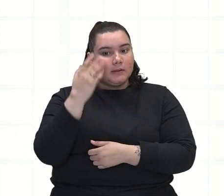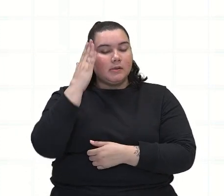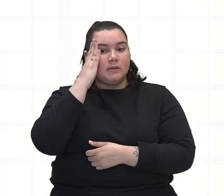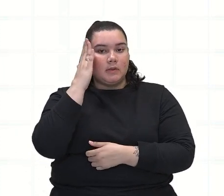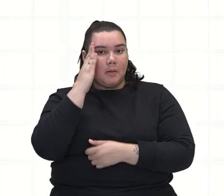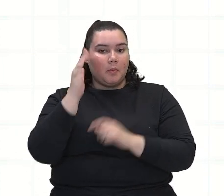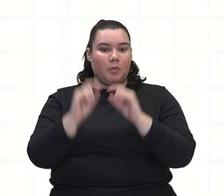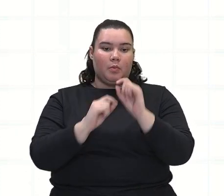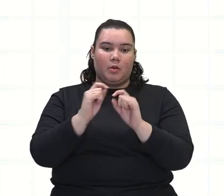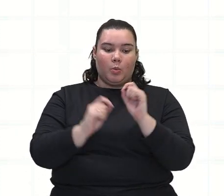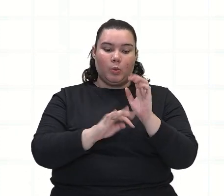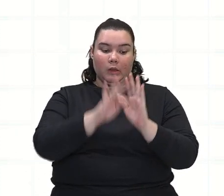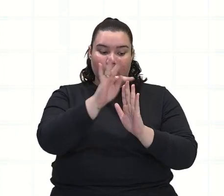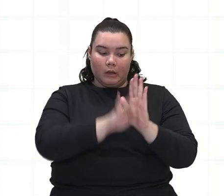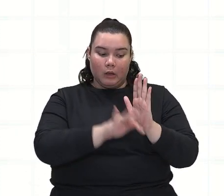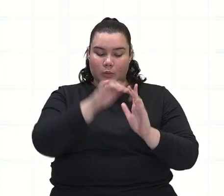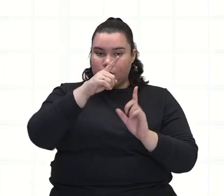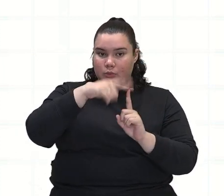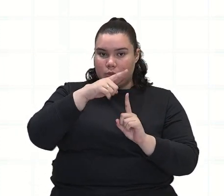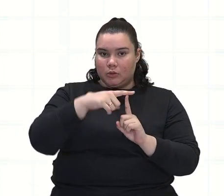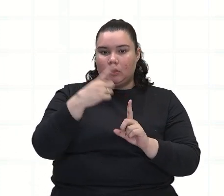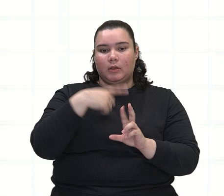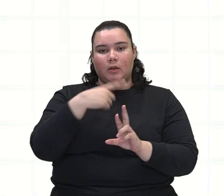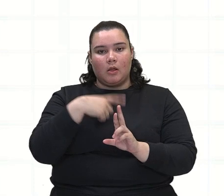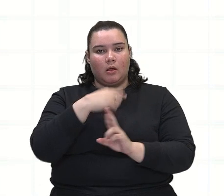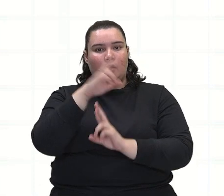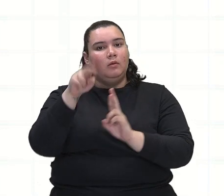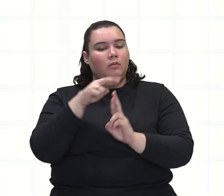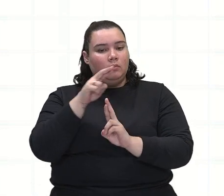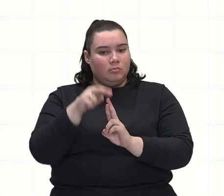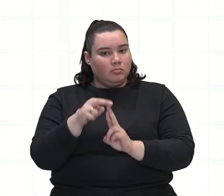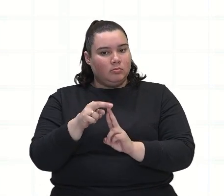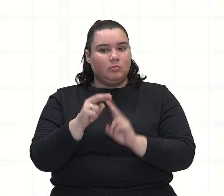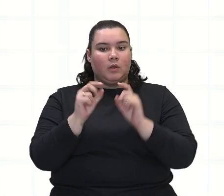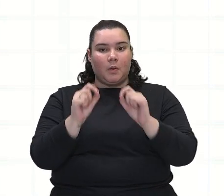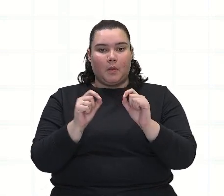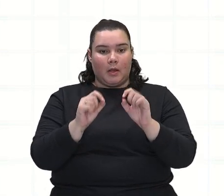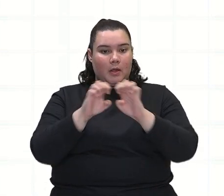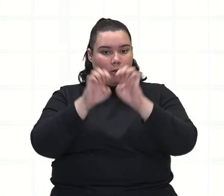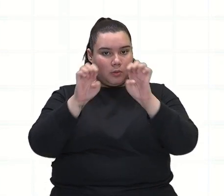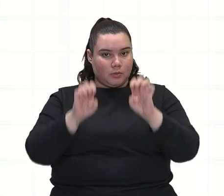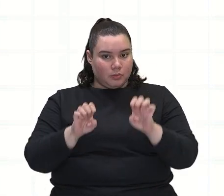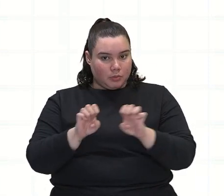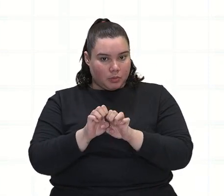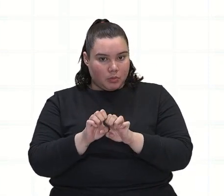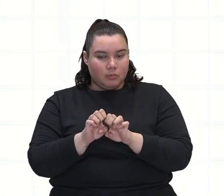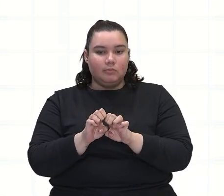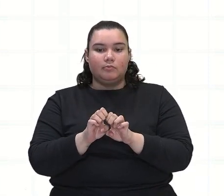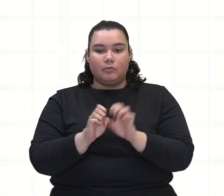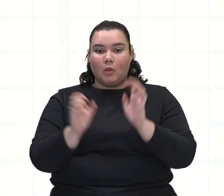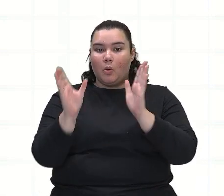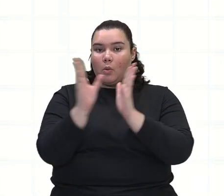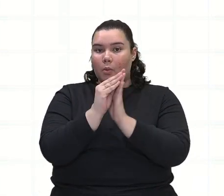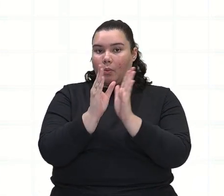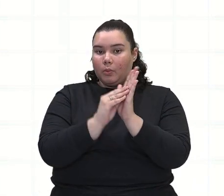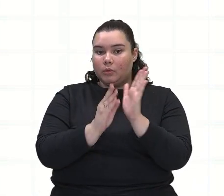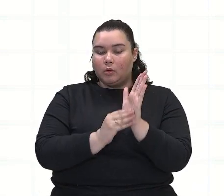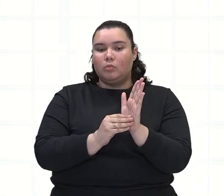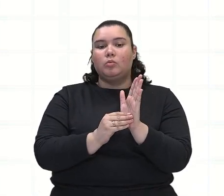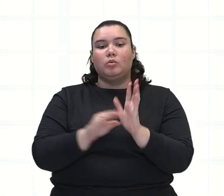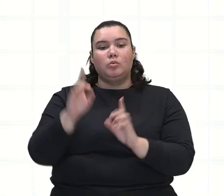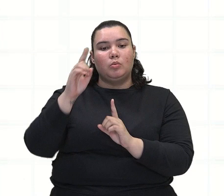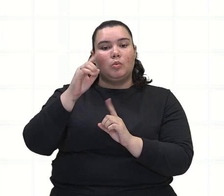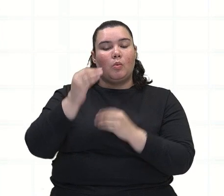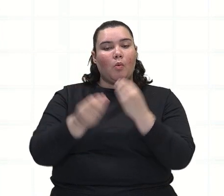tipologia textual, ela se refere à estrutura, ao conteúdo, à